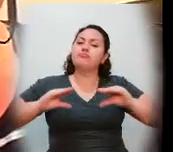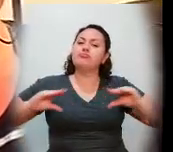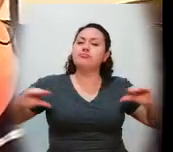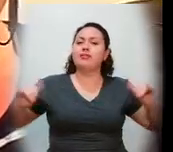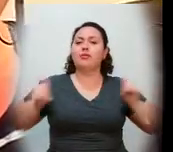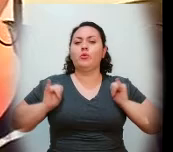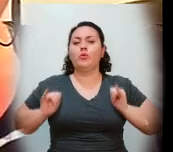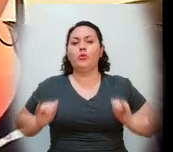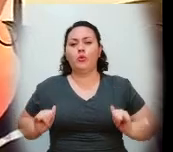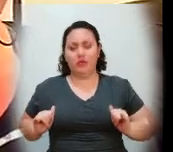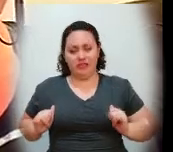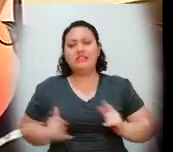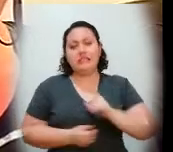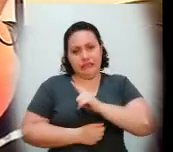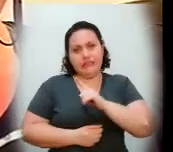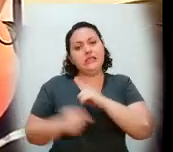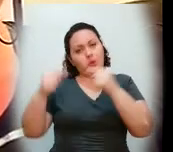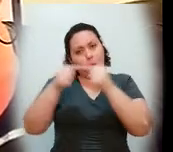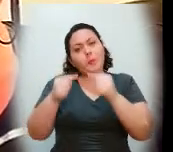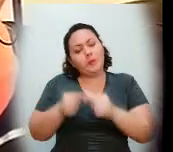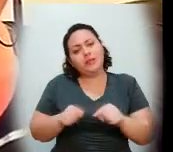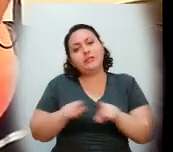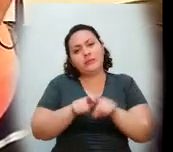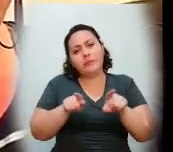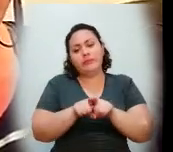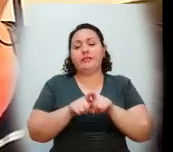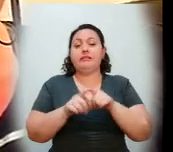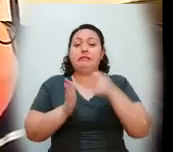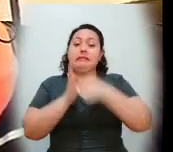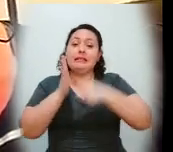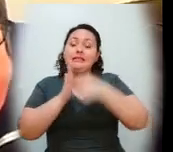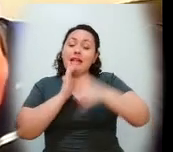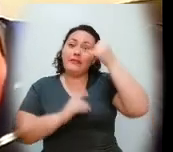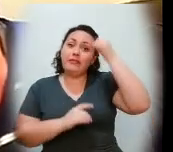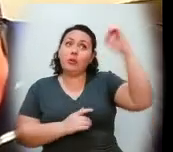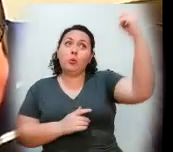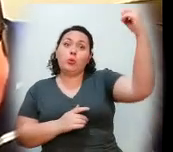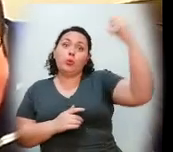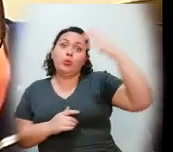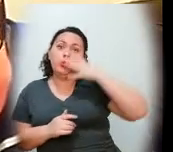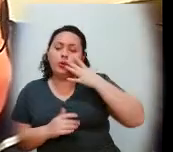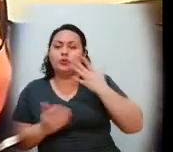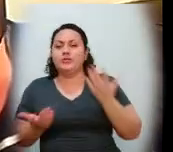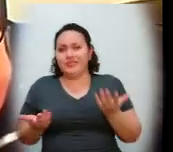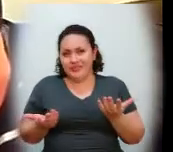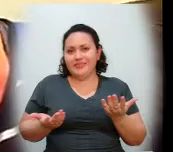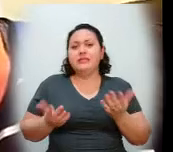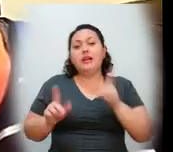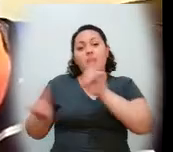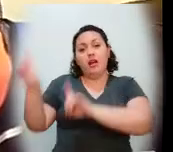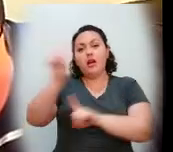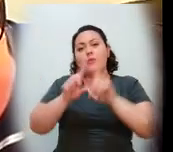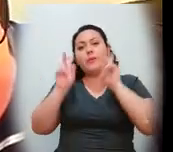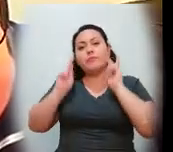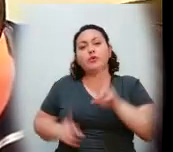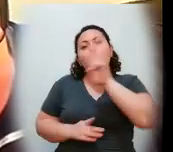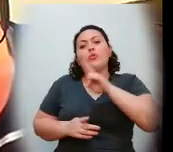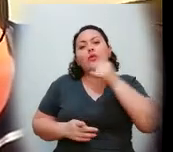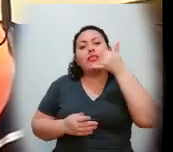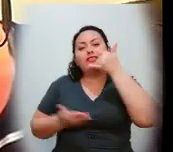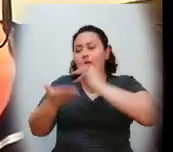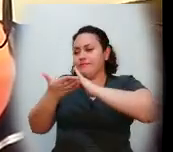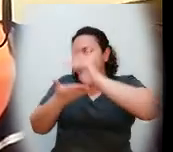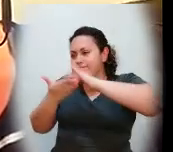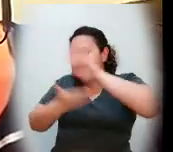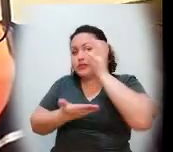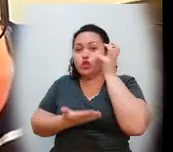assim. Então, acho que tem bastante a ver com isso, assim, a gente procurar evitar a luminosidade. Então, algumas pessoas usam o